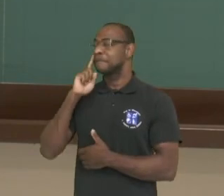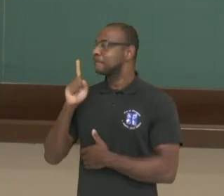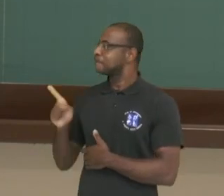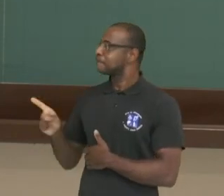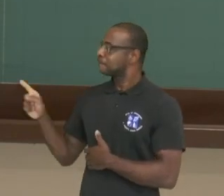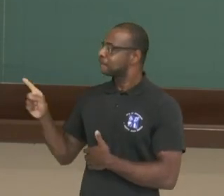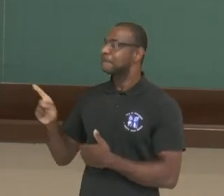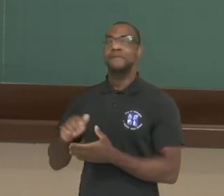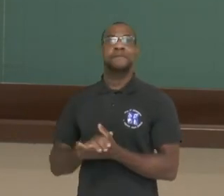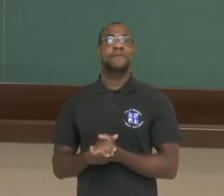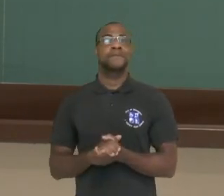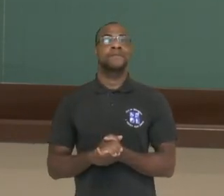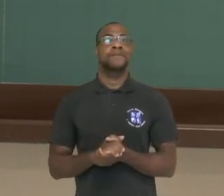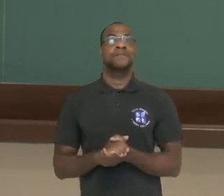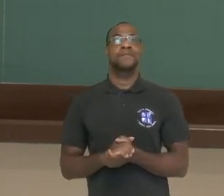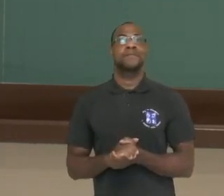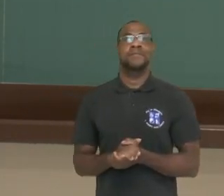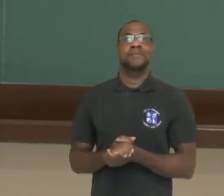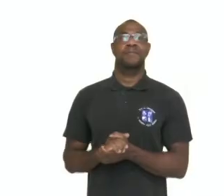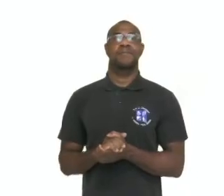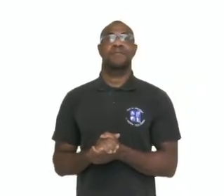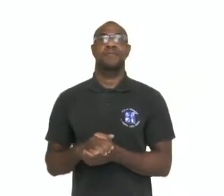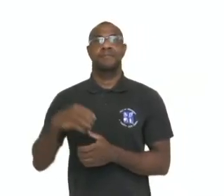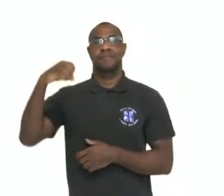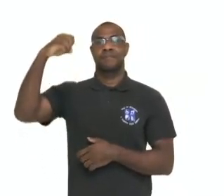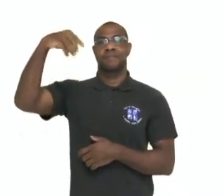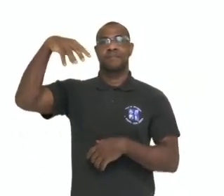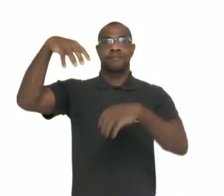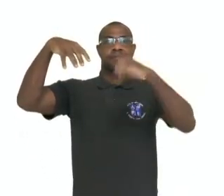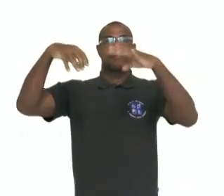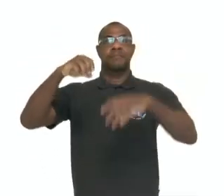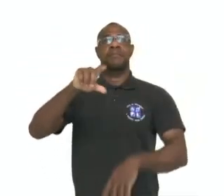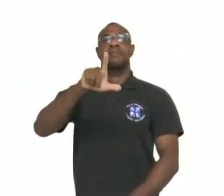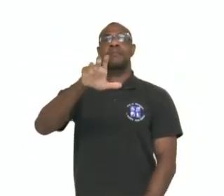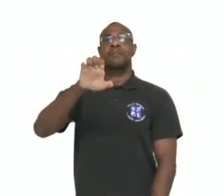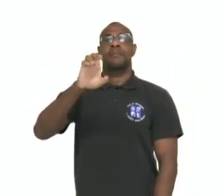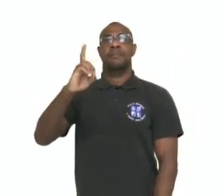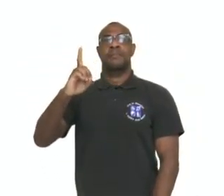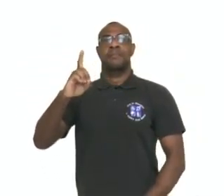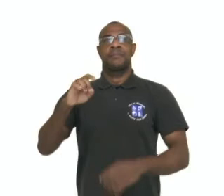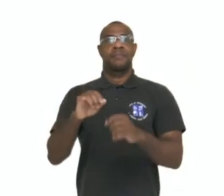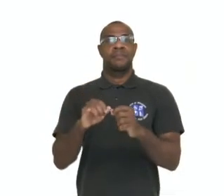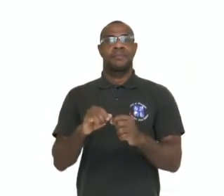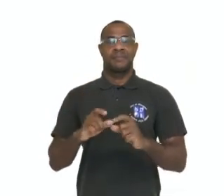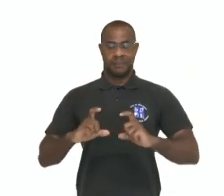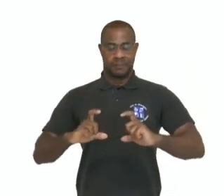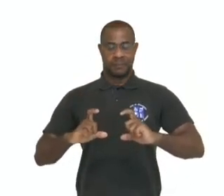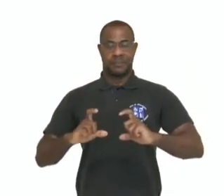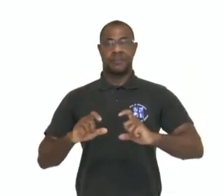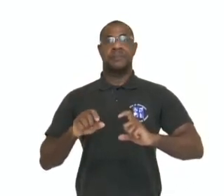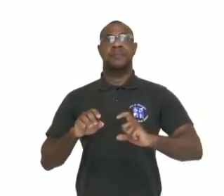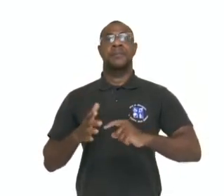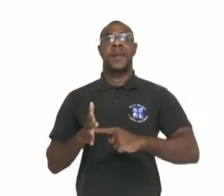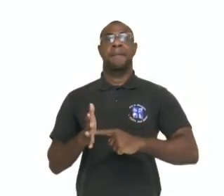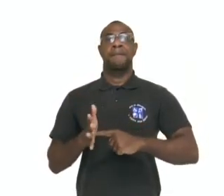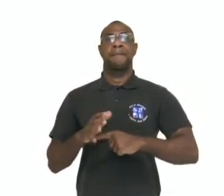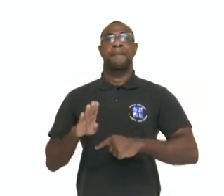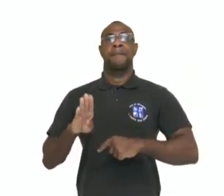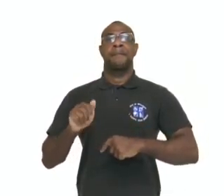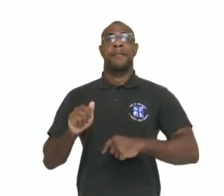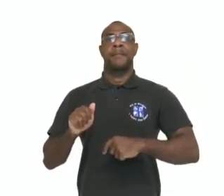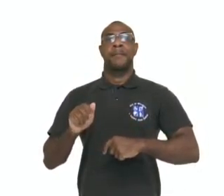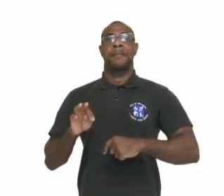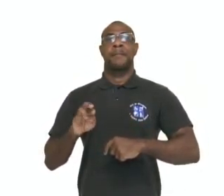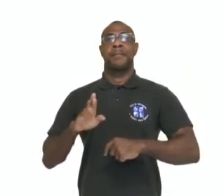aqui. As lâmpadas LEDs, né? As LEDs, a bateria, né? Então, a gente observa